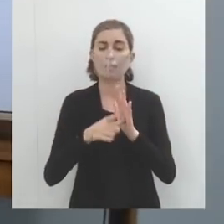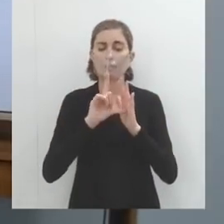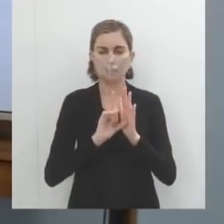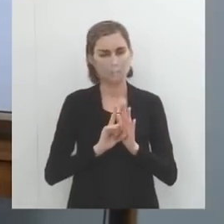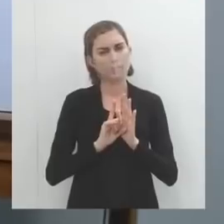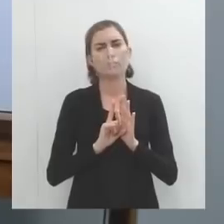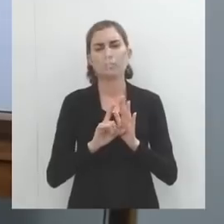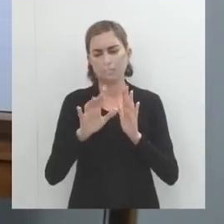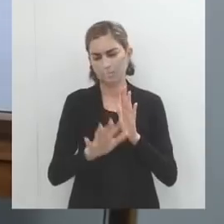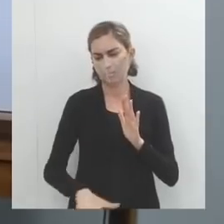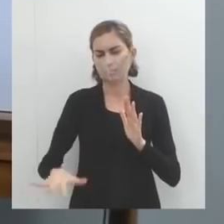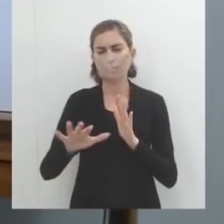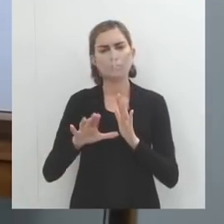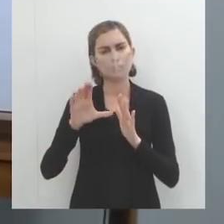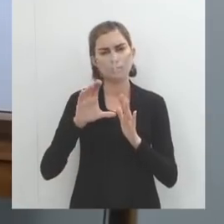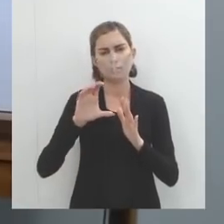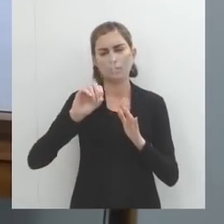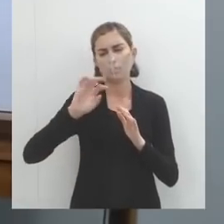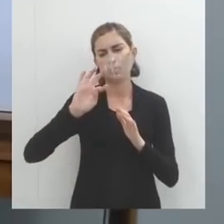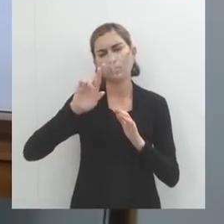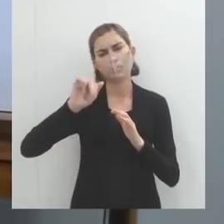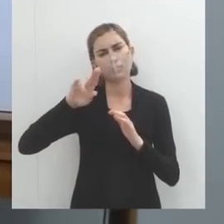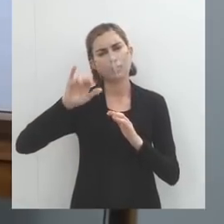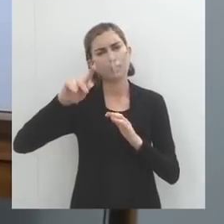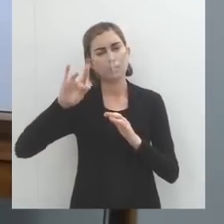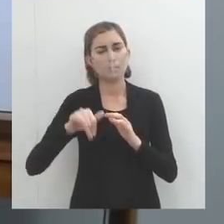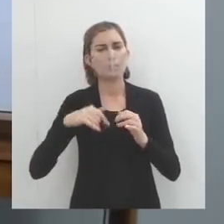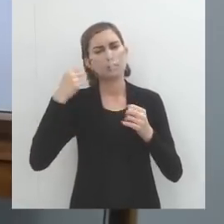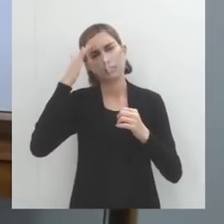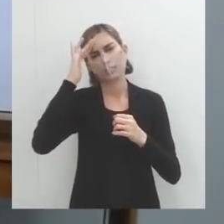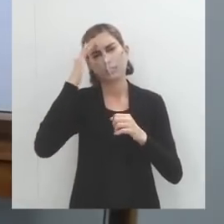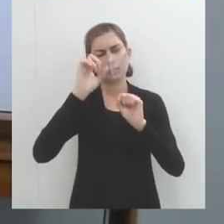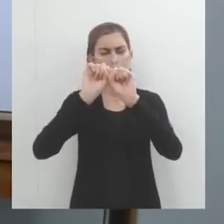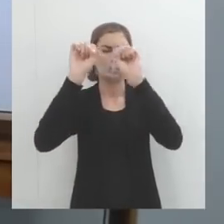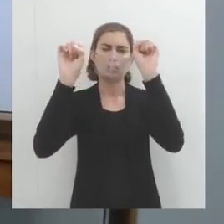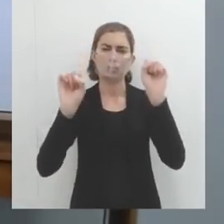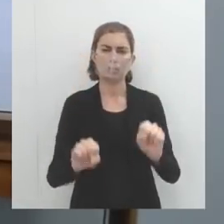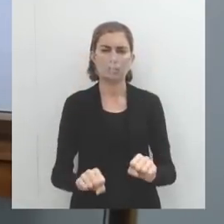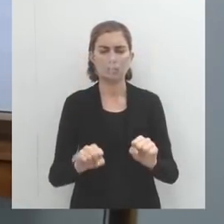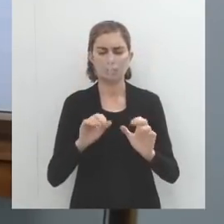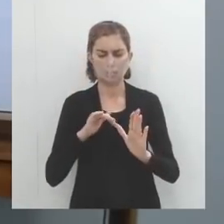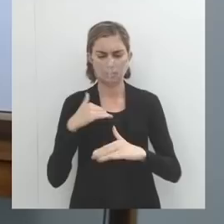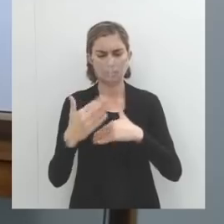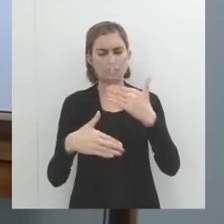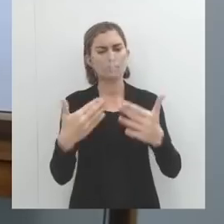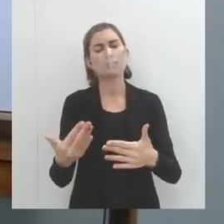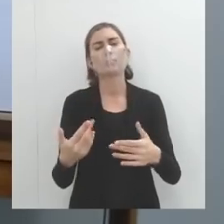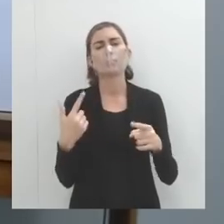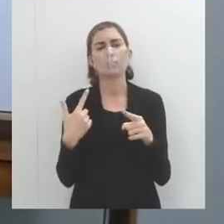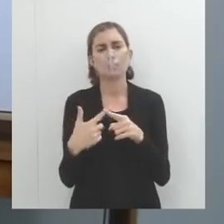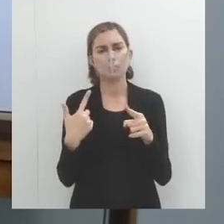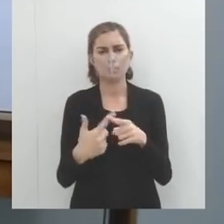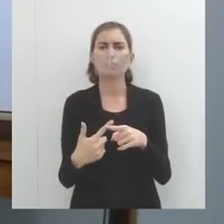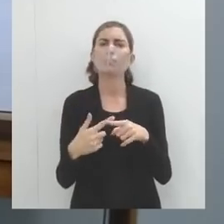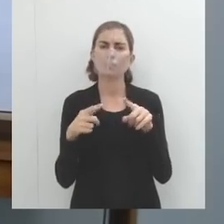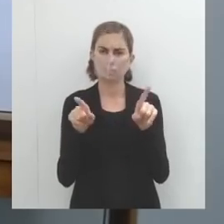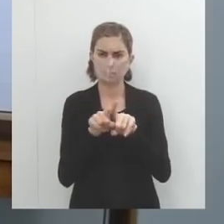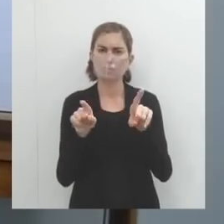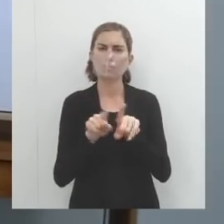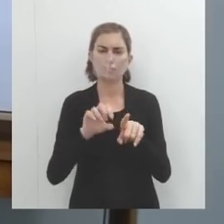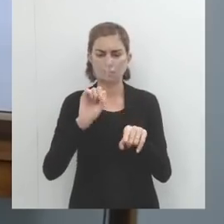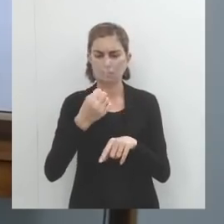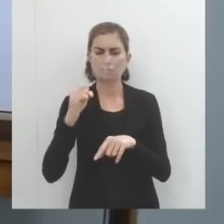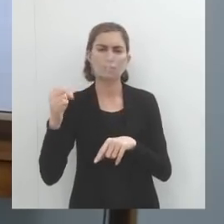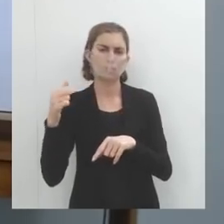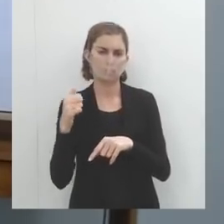nos meios contraceptivos, primeiro a gente vai ter que entender os sistemas aonde você vai atuar, porque é assunto seriado também, tá? É